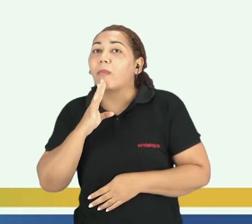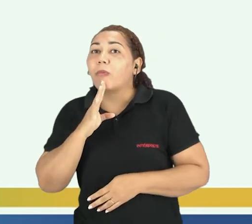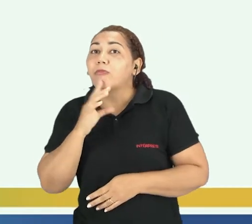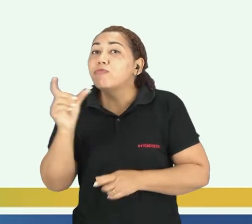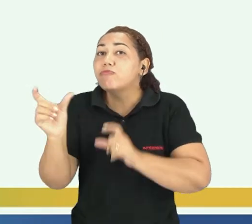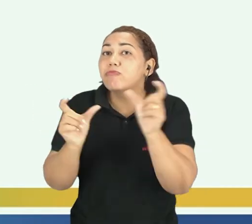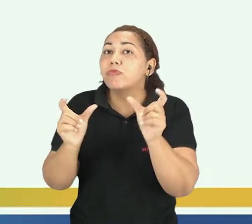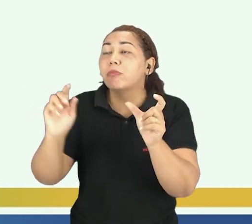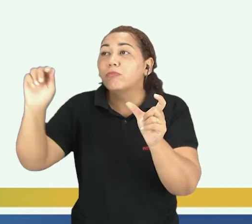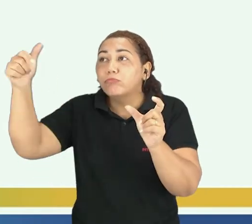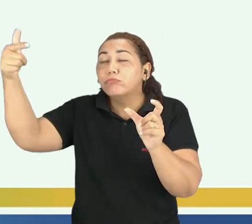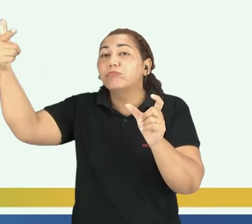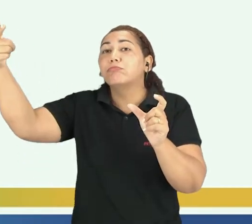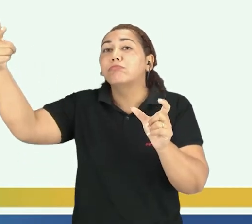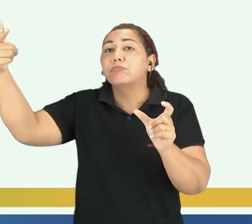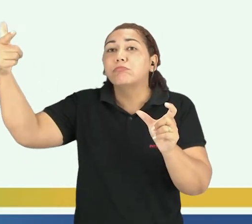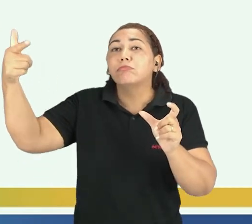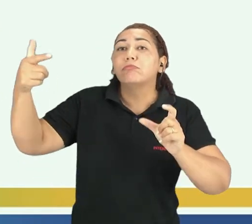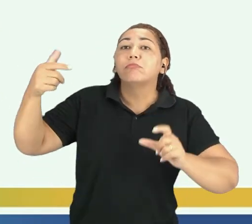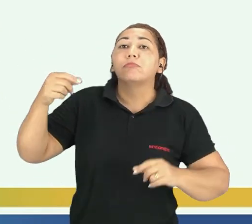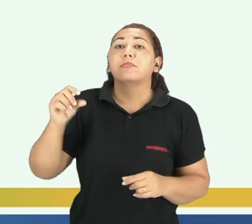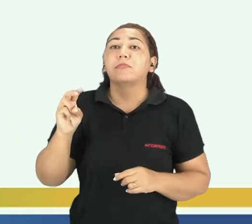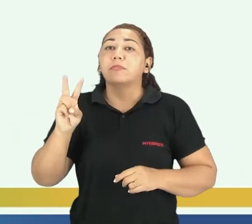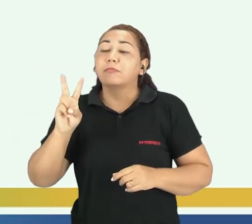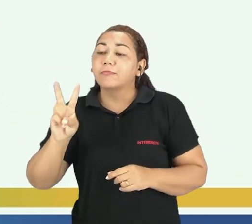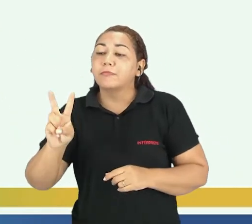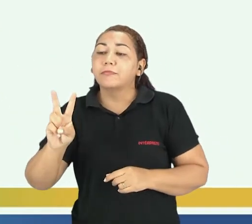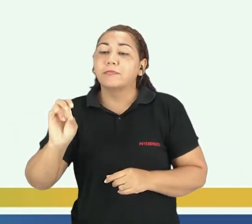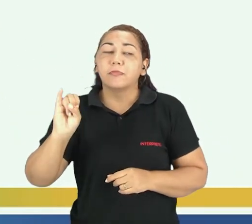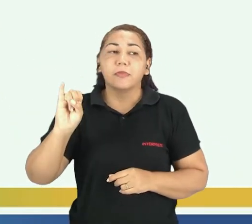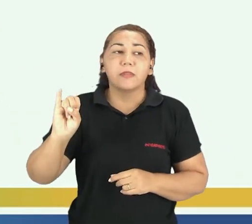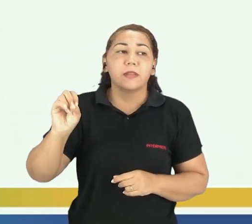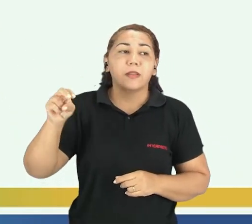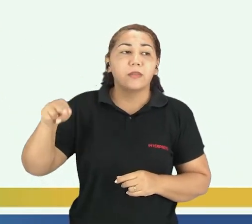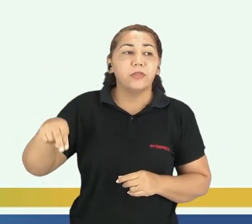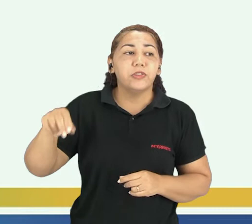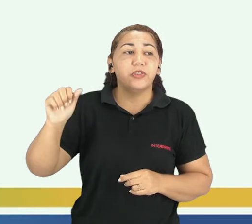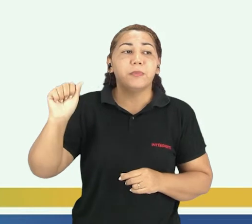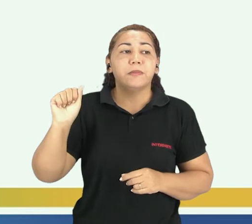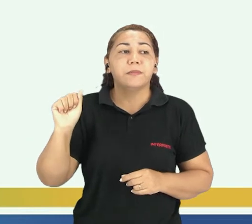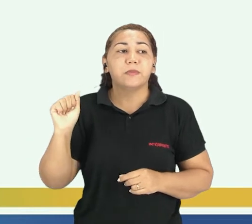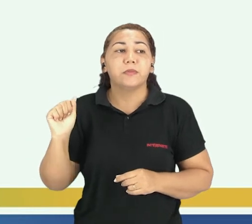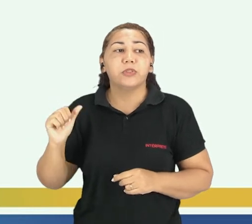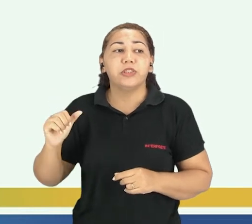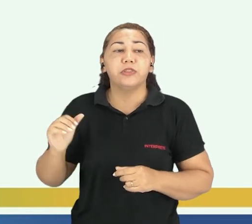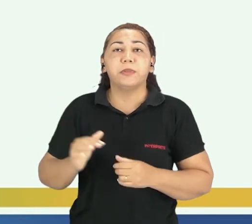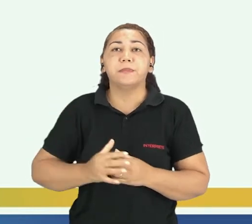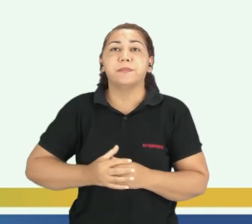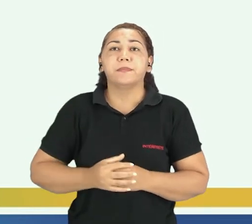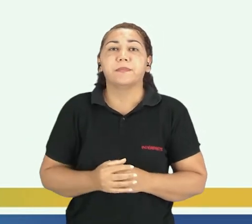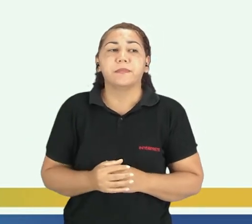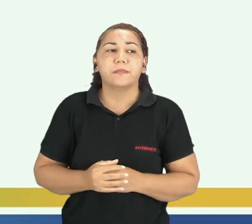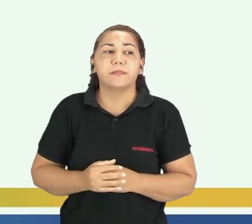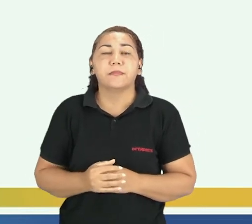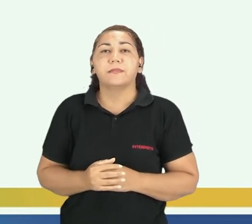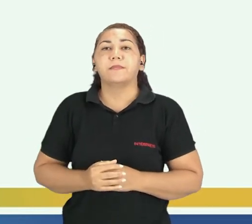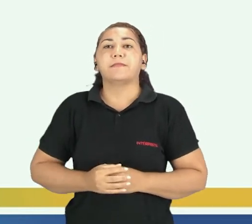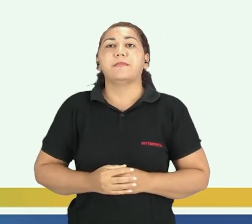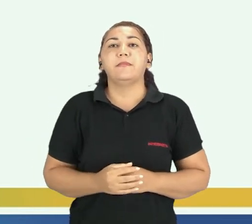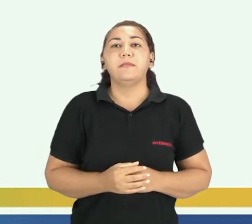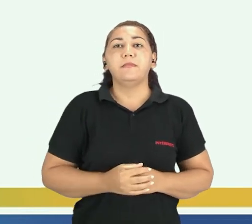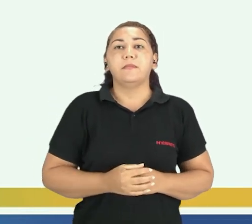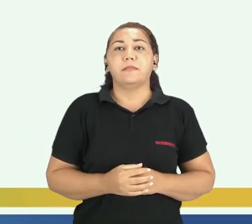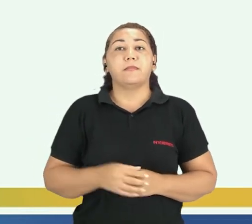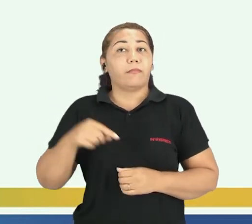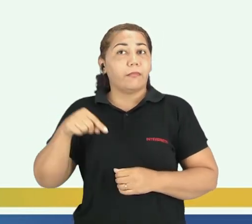em Curitiba. Imagina você ir no mercado e pedir 1 quilo de vina, né? Então, aqui nós conhecemos como